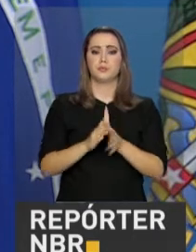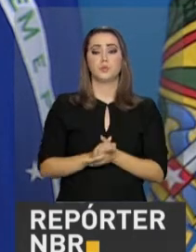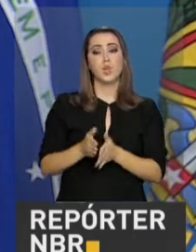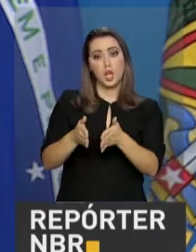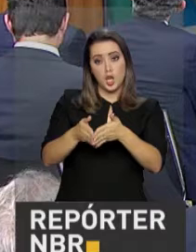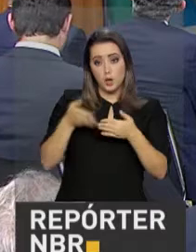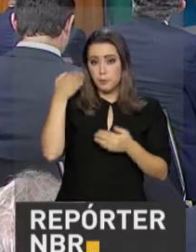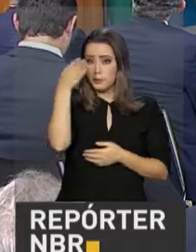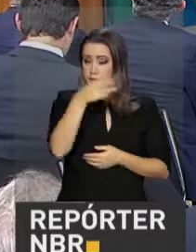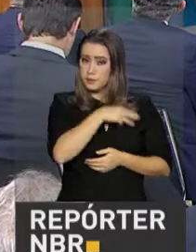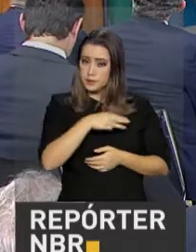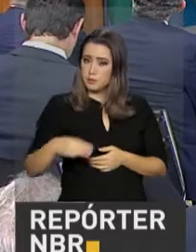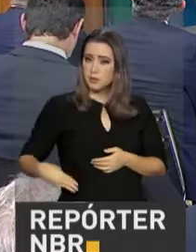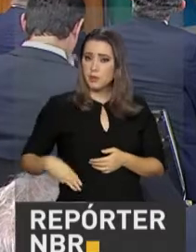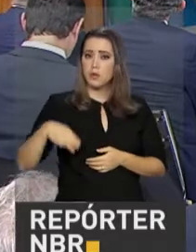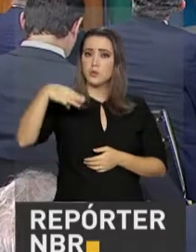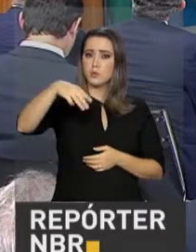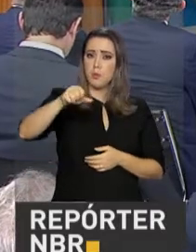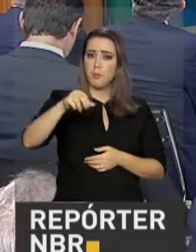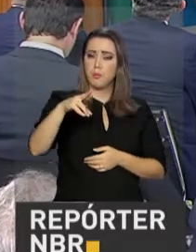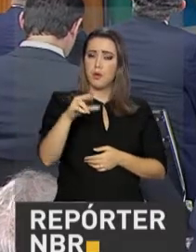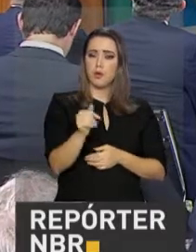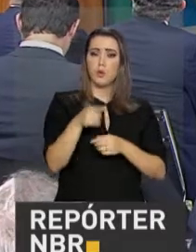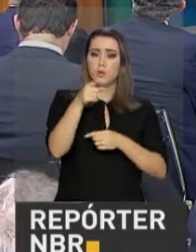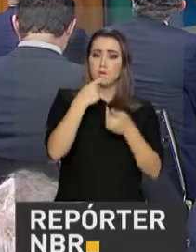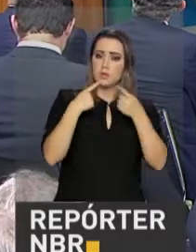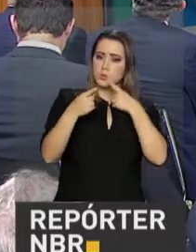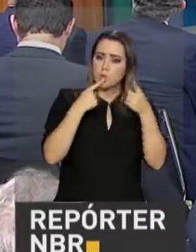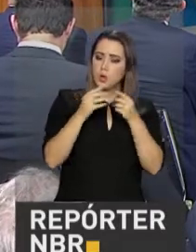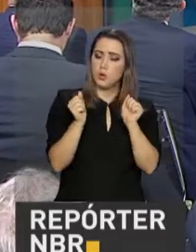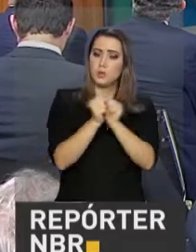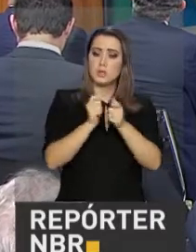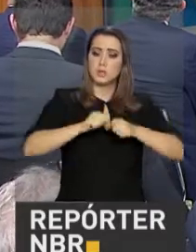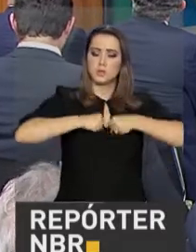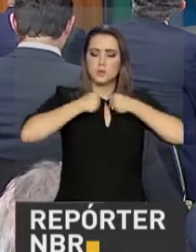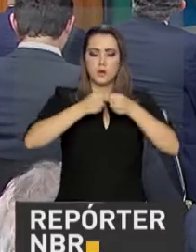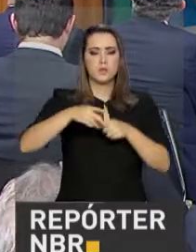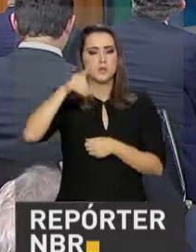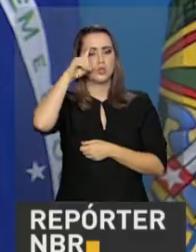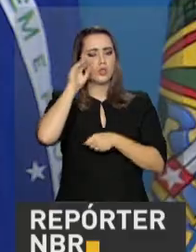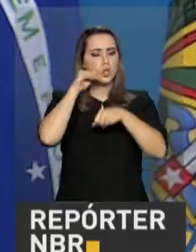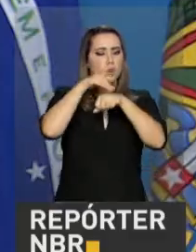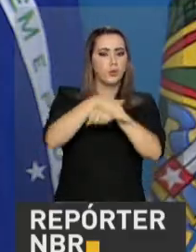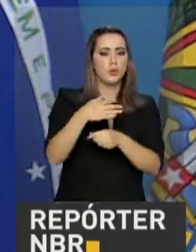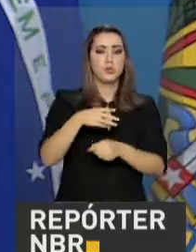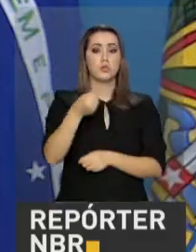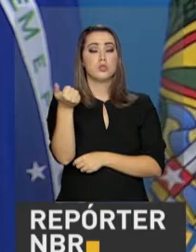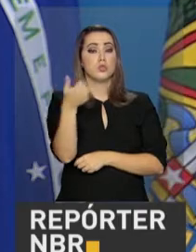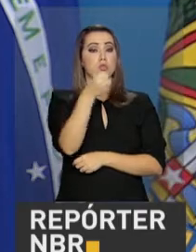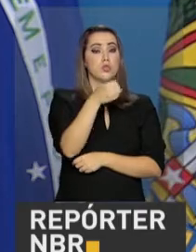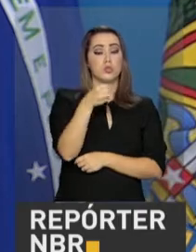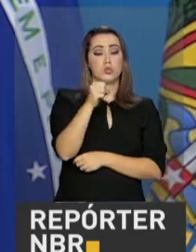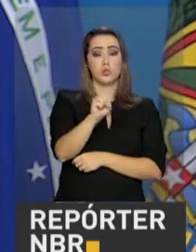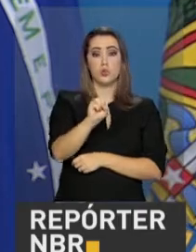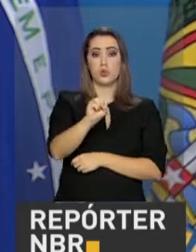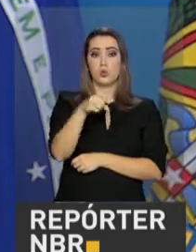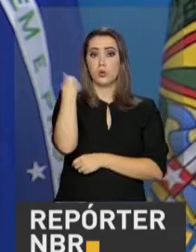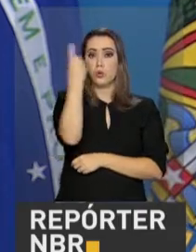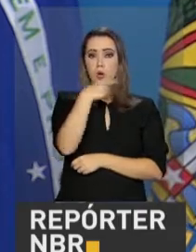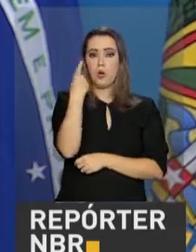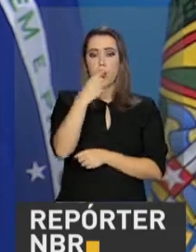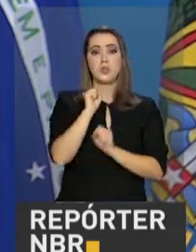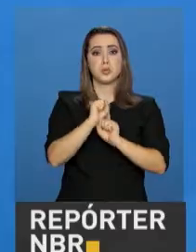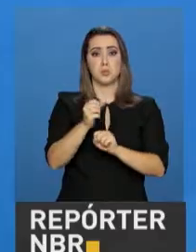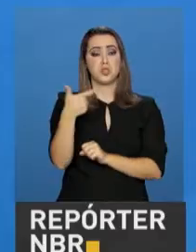Maru, que na sua atuação na articulação política, dedique-se dia e noite, 18 horas por dia, pelo menos, se possível 20,